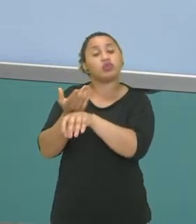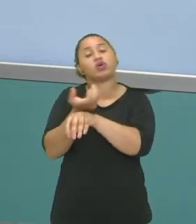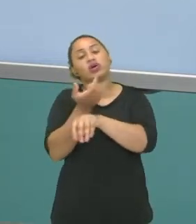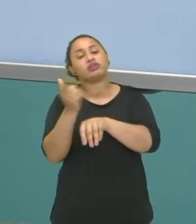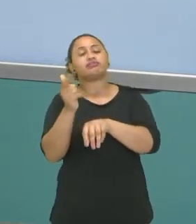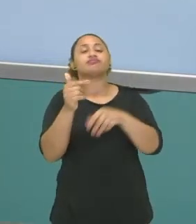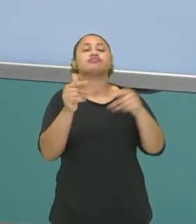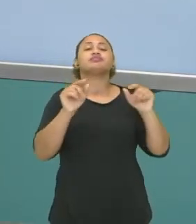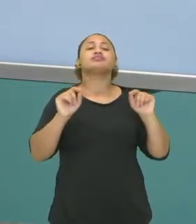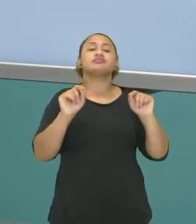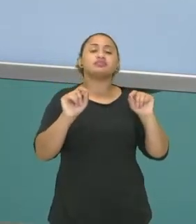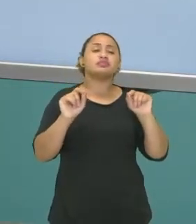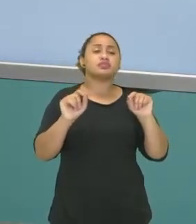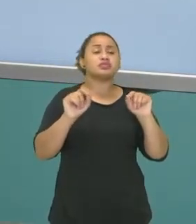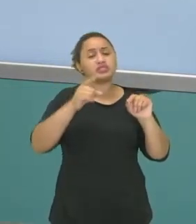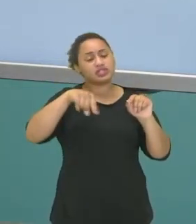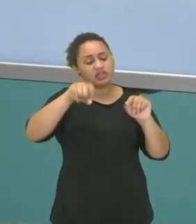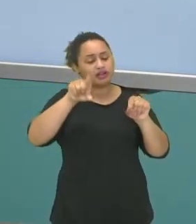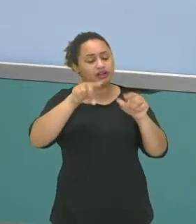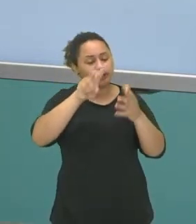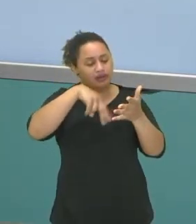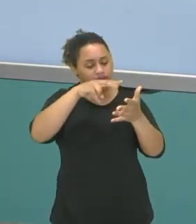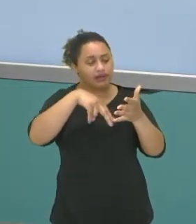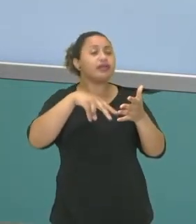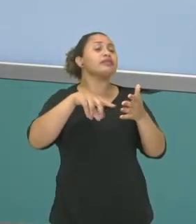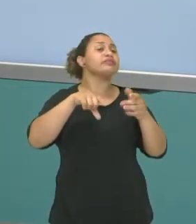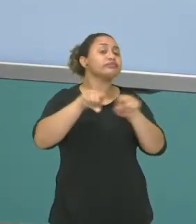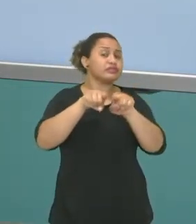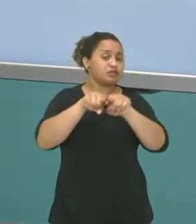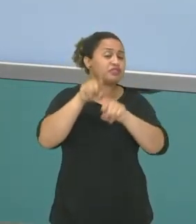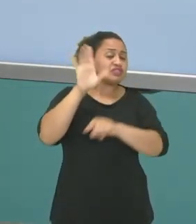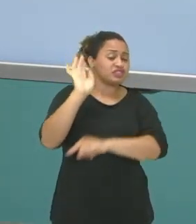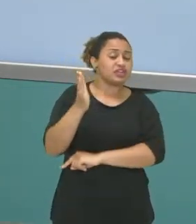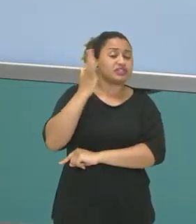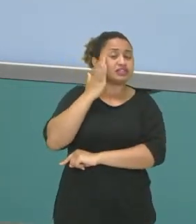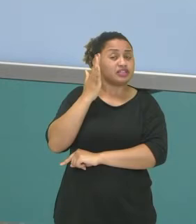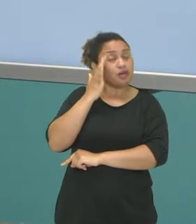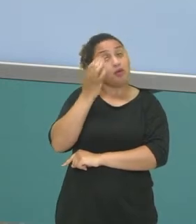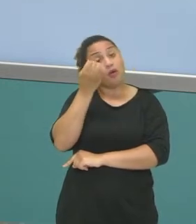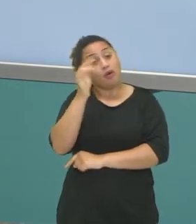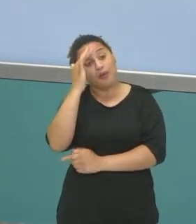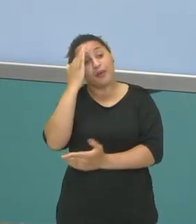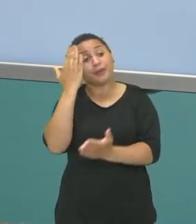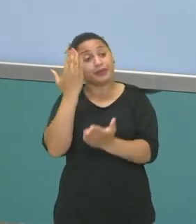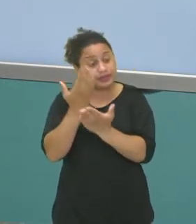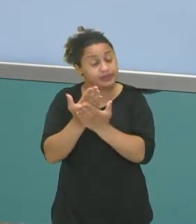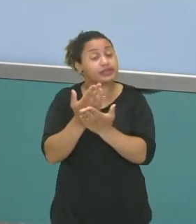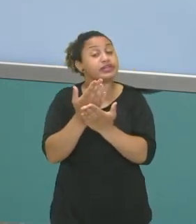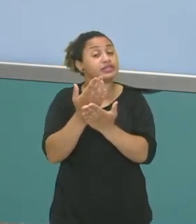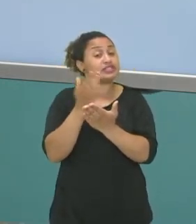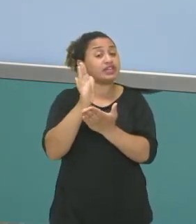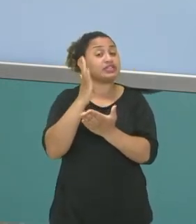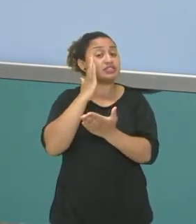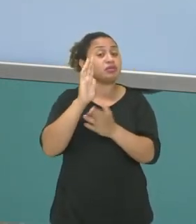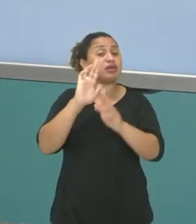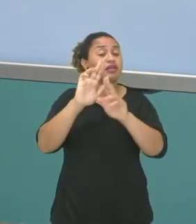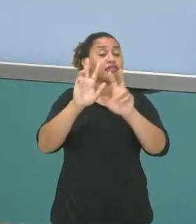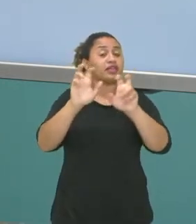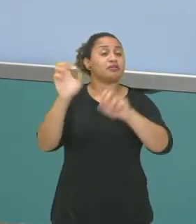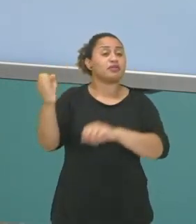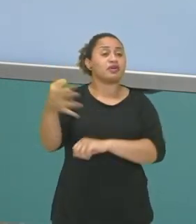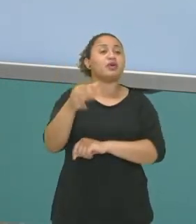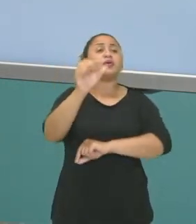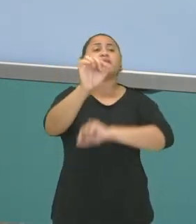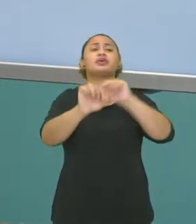componentes, no que vocês leem e no que vocês já sabiam ou acreditavam saber sobre a modernidade. O que é